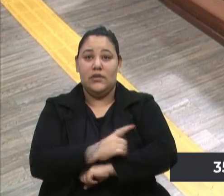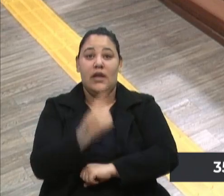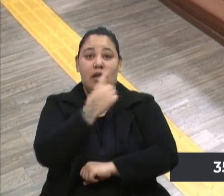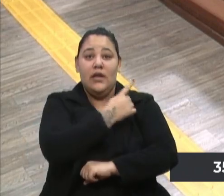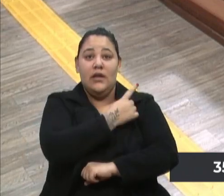Obrigado, secretária. Lembrar que nós faremos,